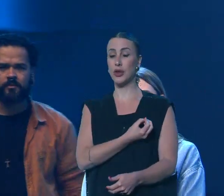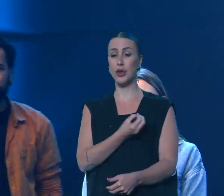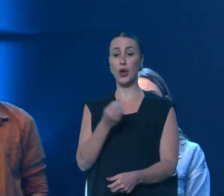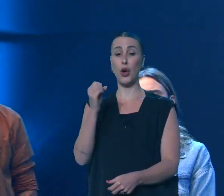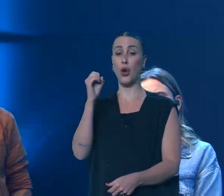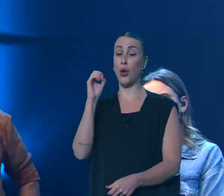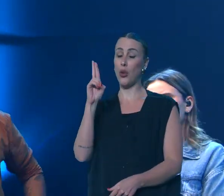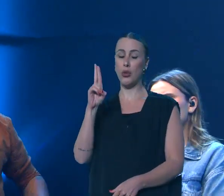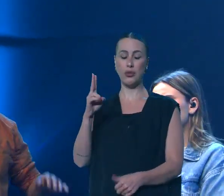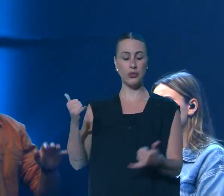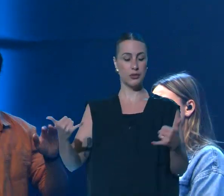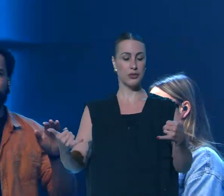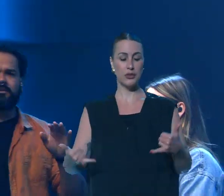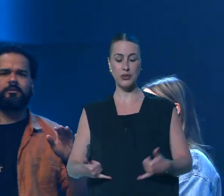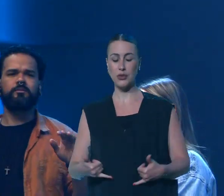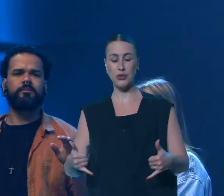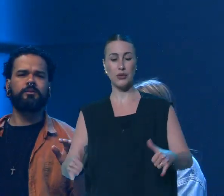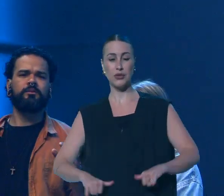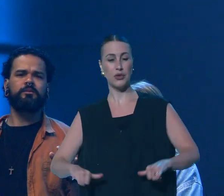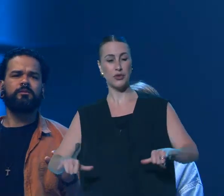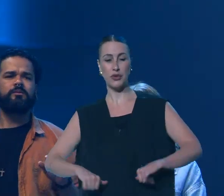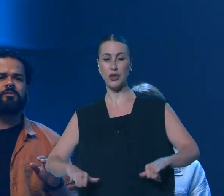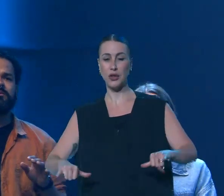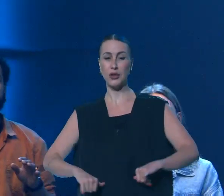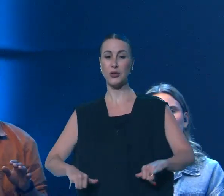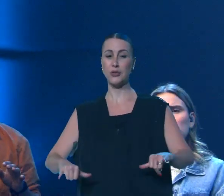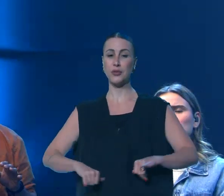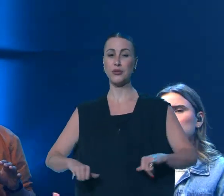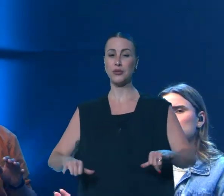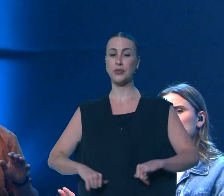sendo libertas nesse lugar, Pai.